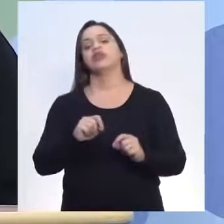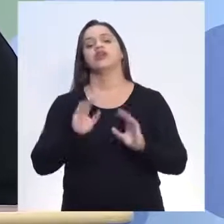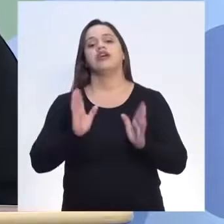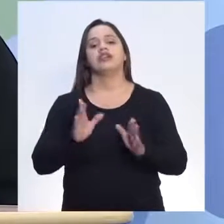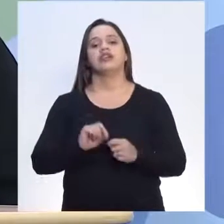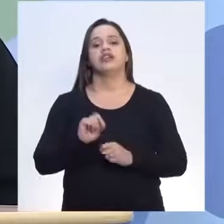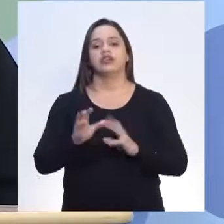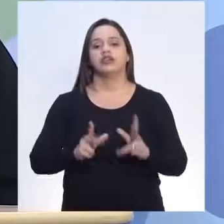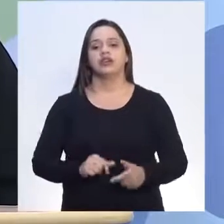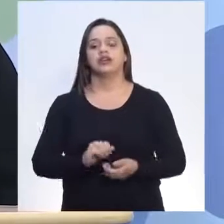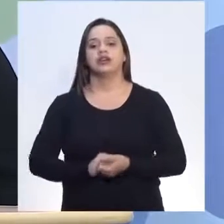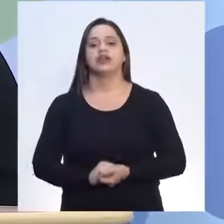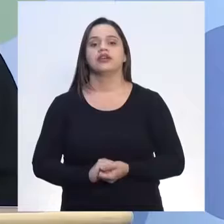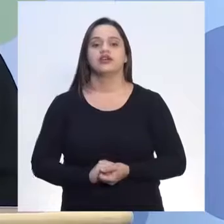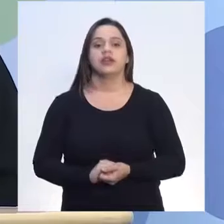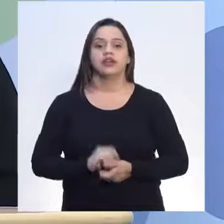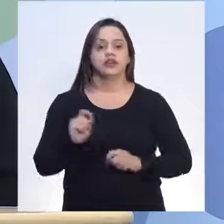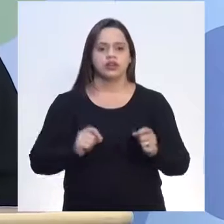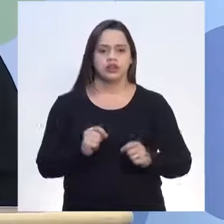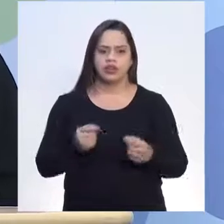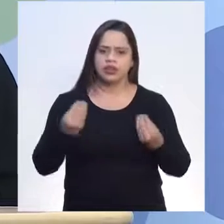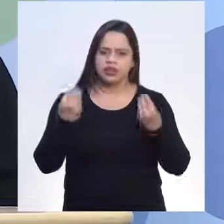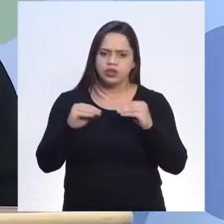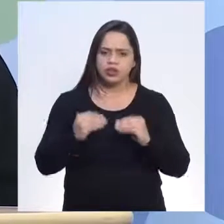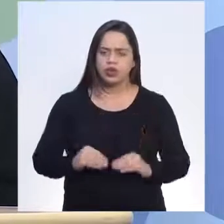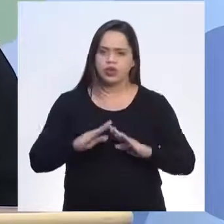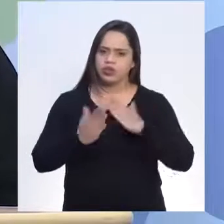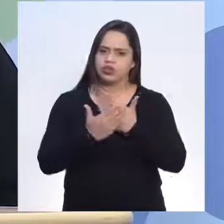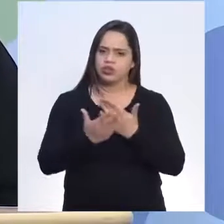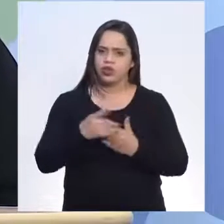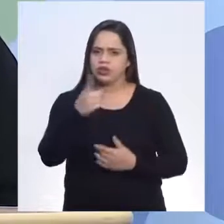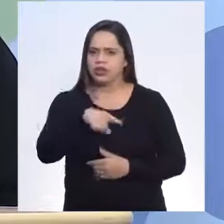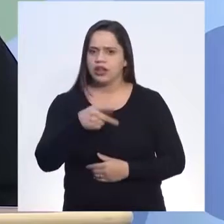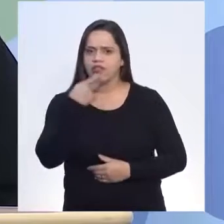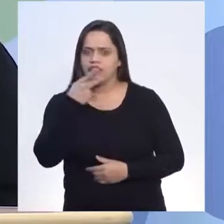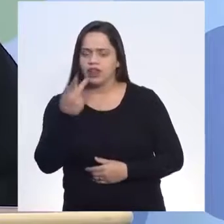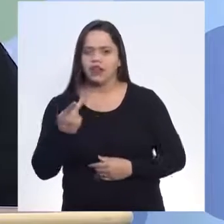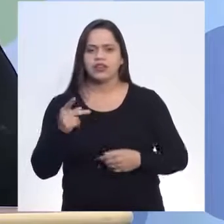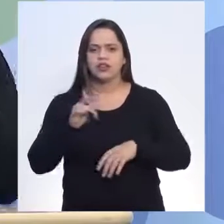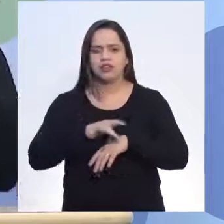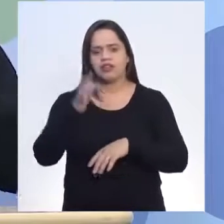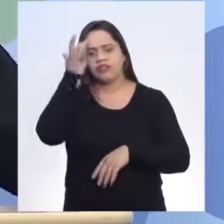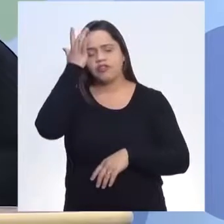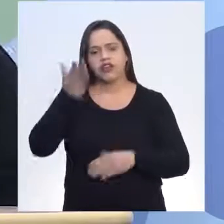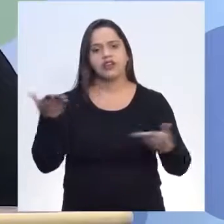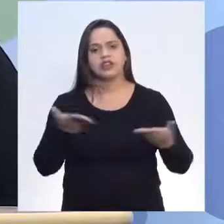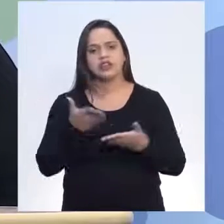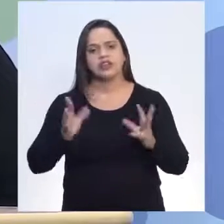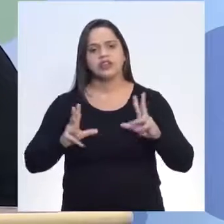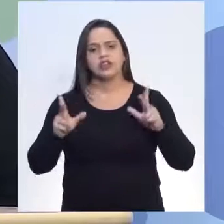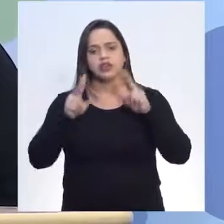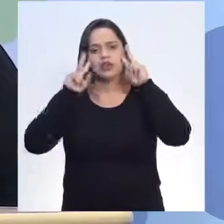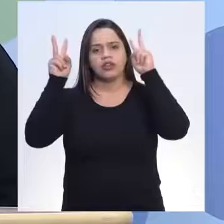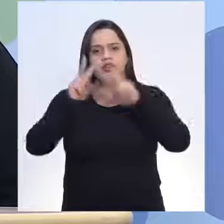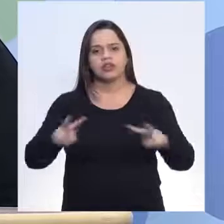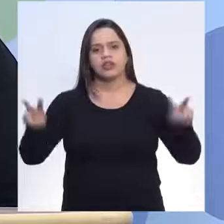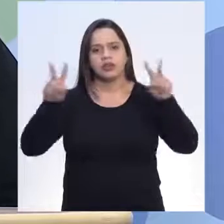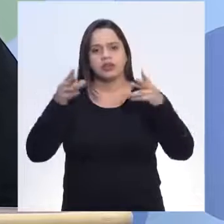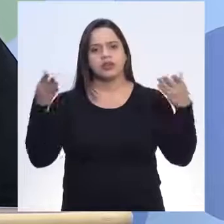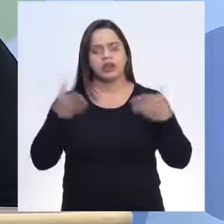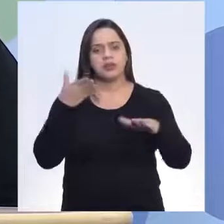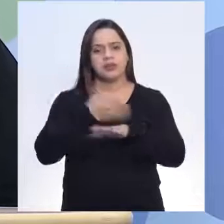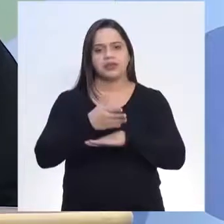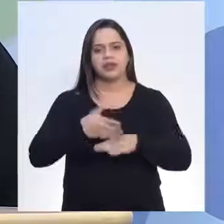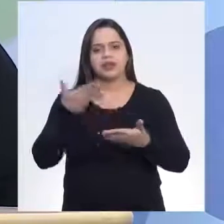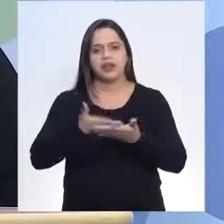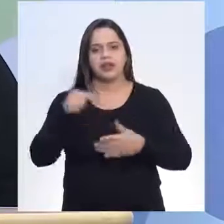nomezinho lá da sua escola, a cidade onde você está falando, para facilitar também, né? E dar visibilidade a você participando aqui da